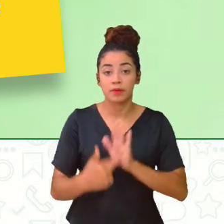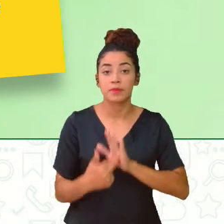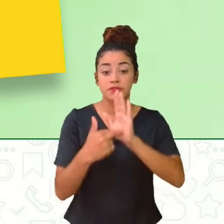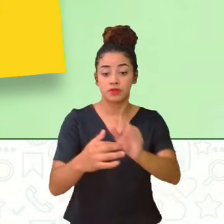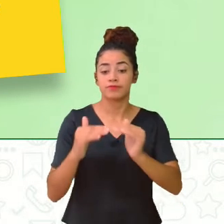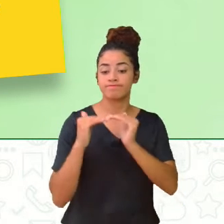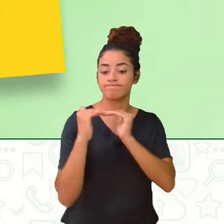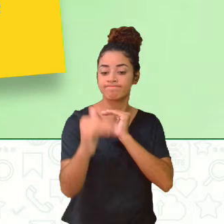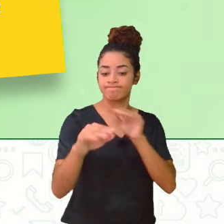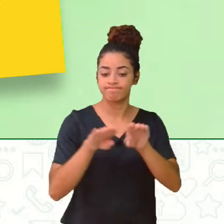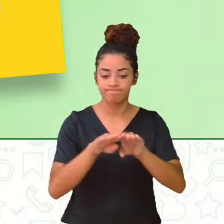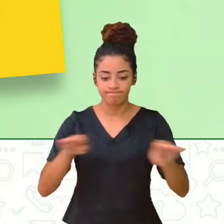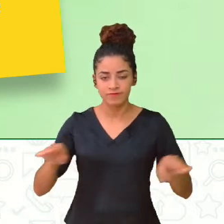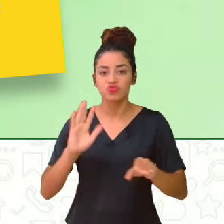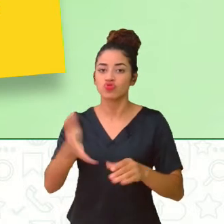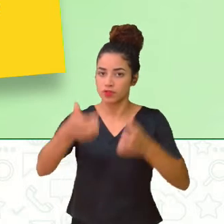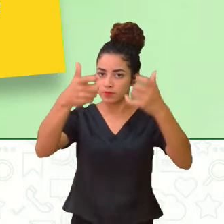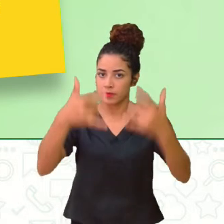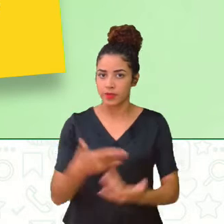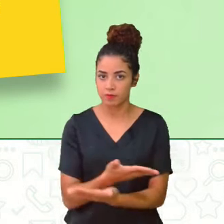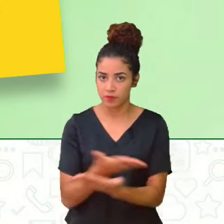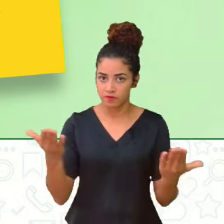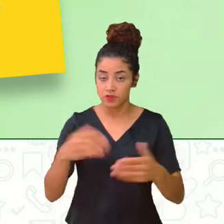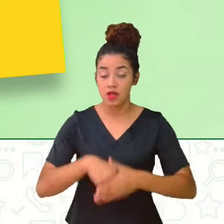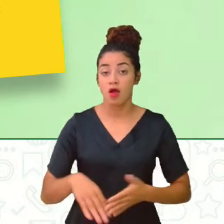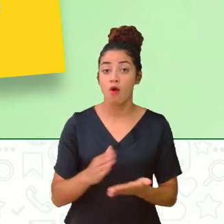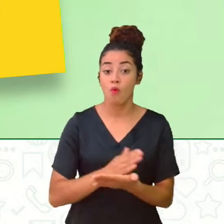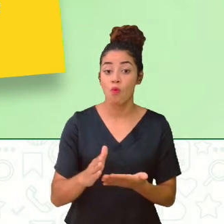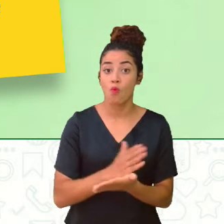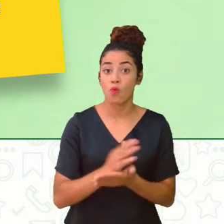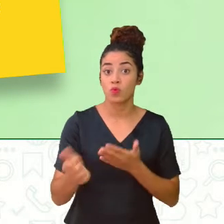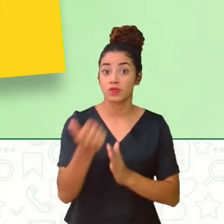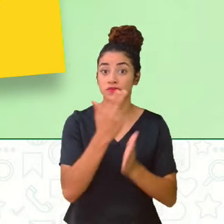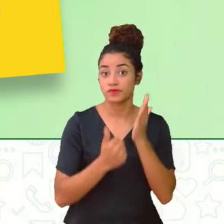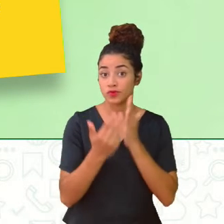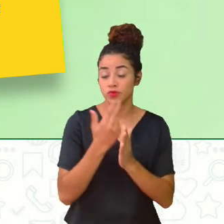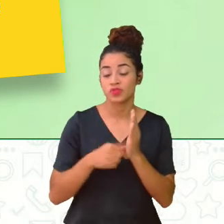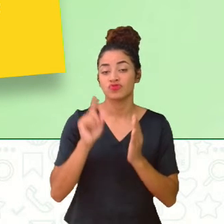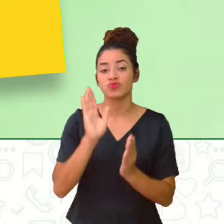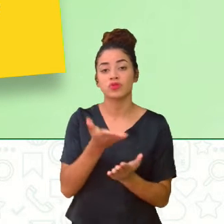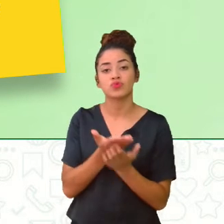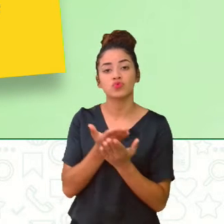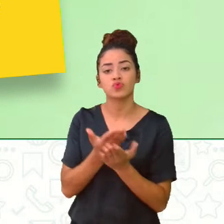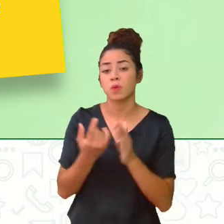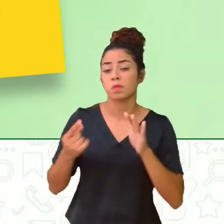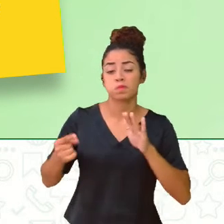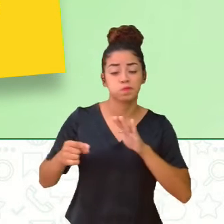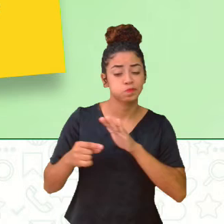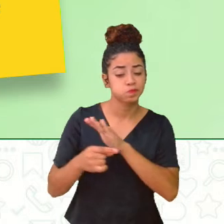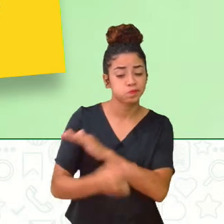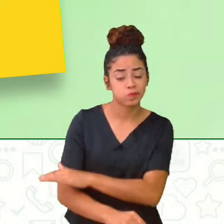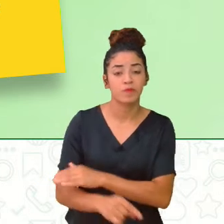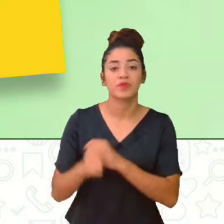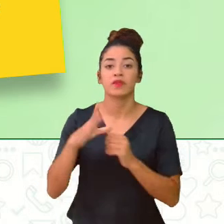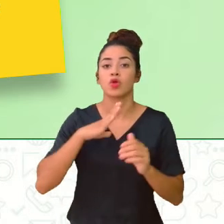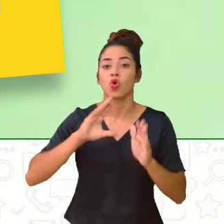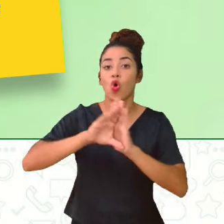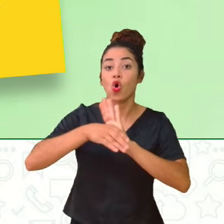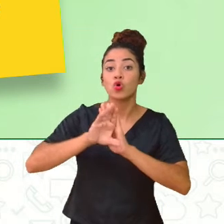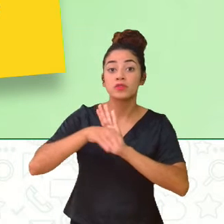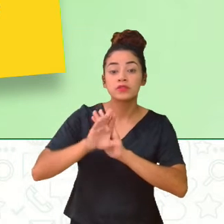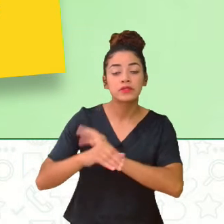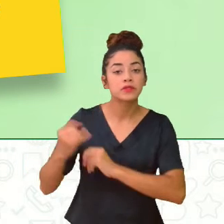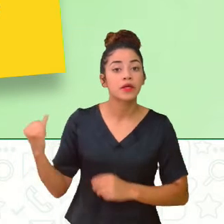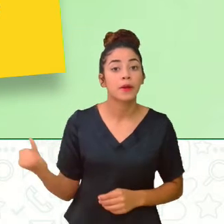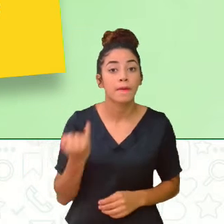plano, né? Como eu falei para vocês. Algumas das figuras planas foram estudadas a fundo, gerando conceitos